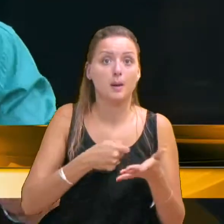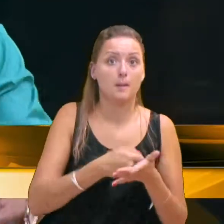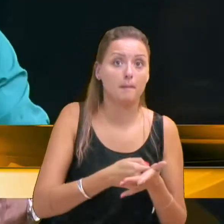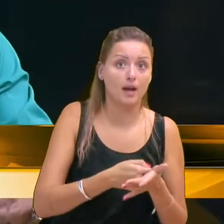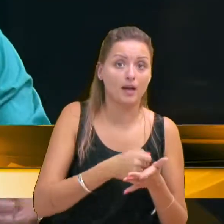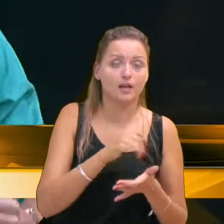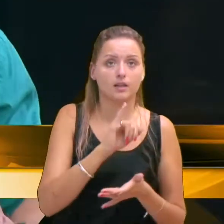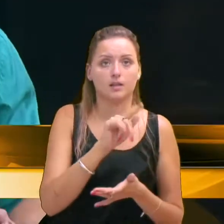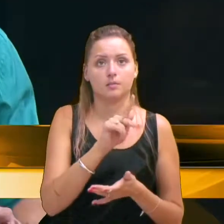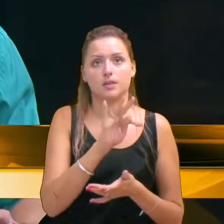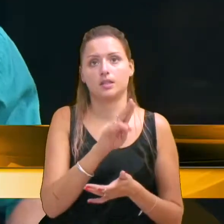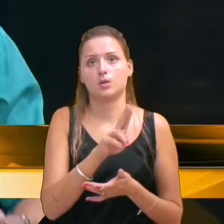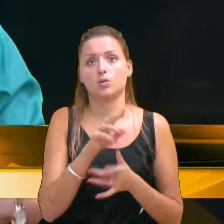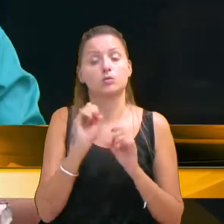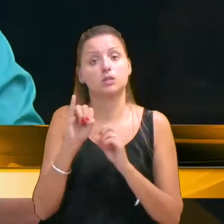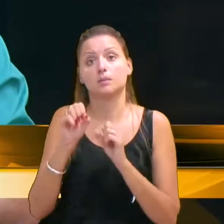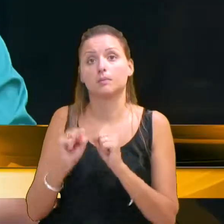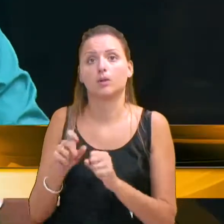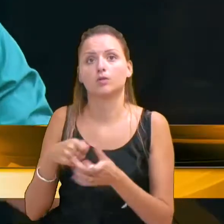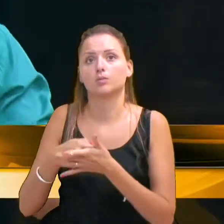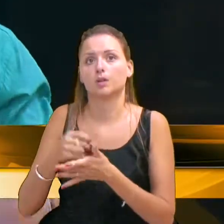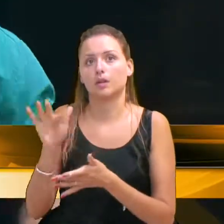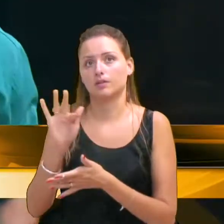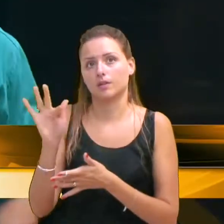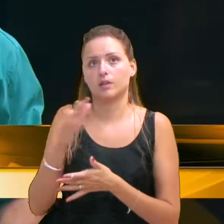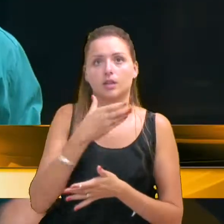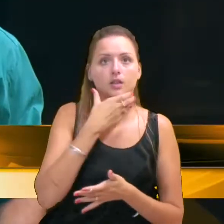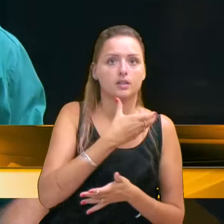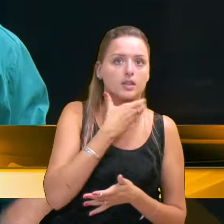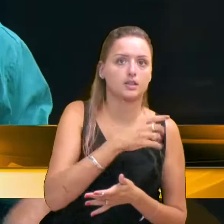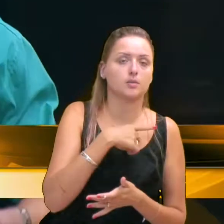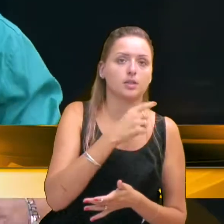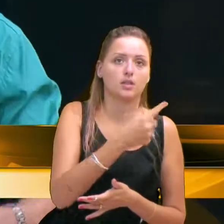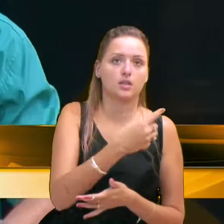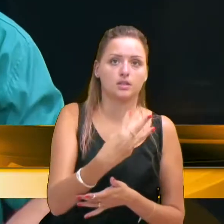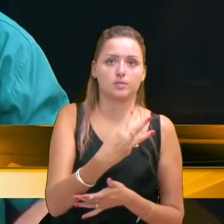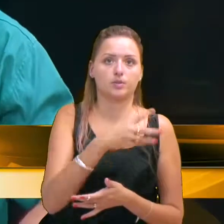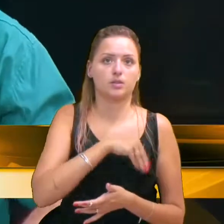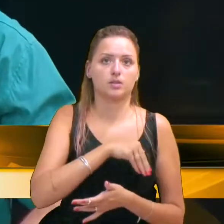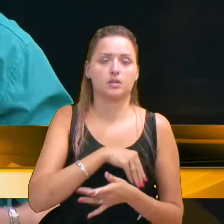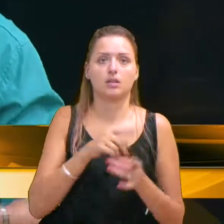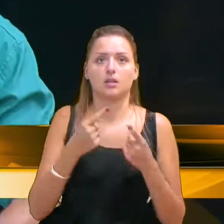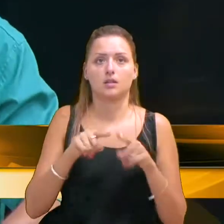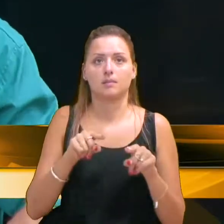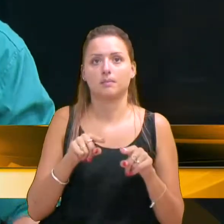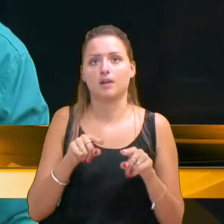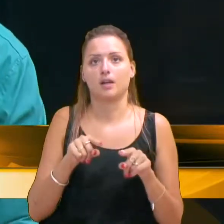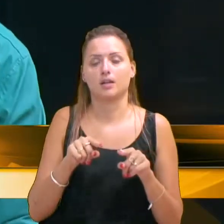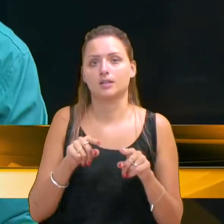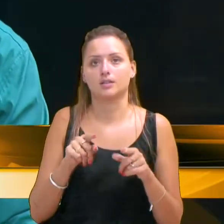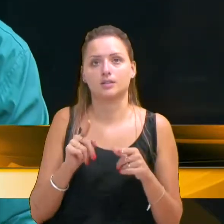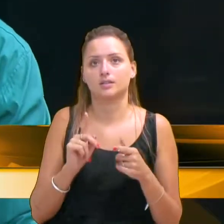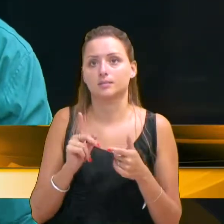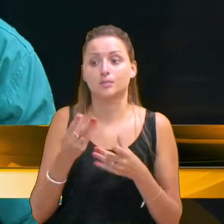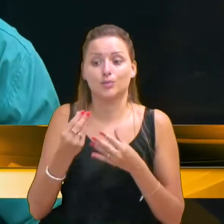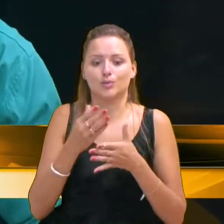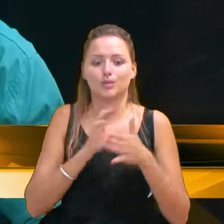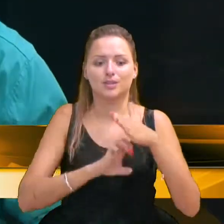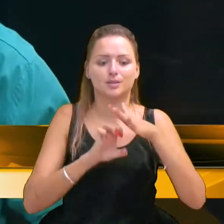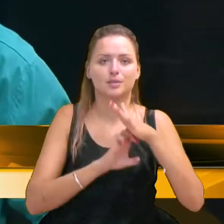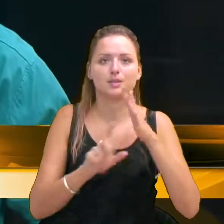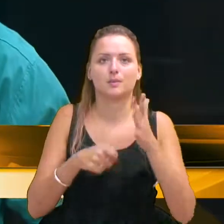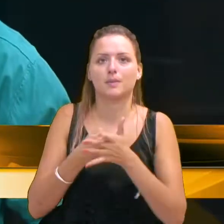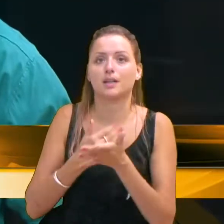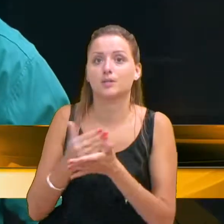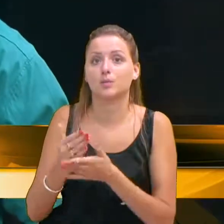e se dá para pagar em fevereiro. Todo mundo fala, dezembro tem o 13º. Muitas empresas já pagam no início do ano a metade. O 13º,